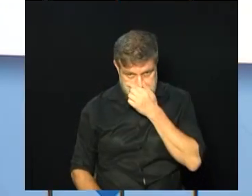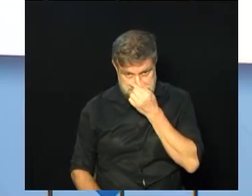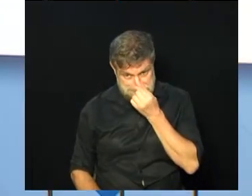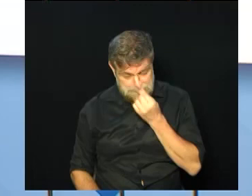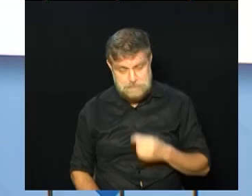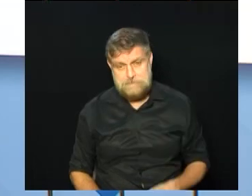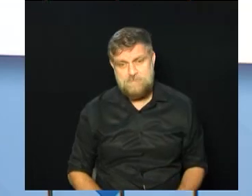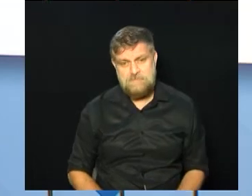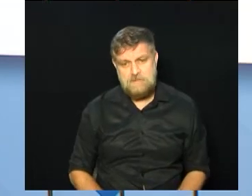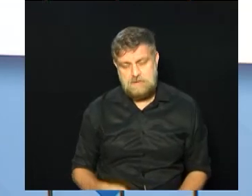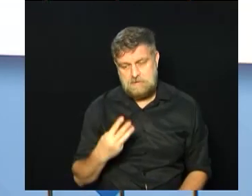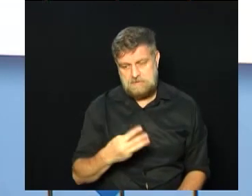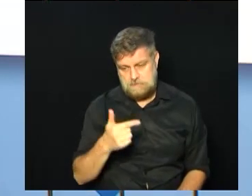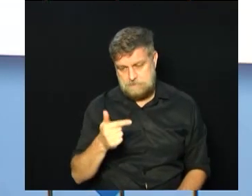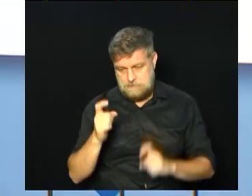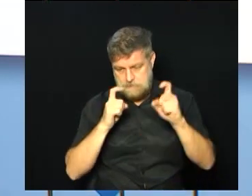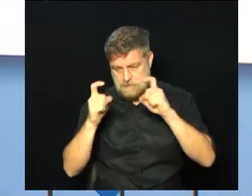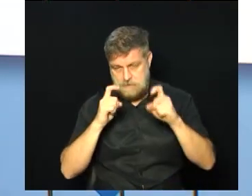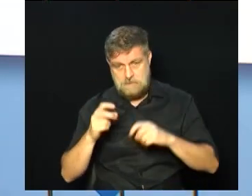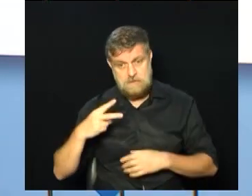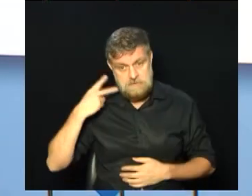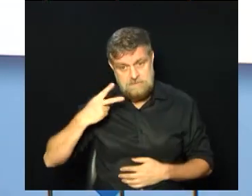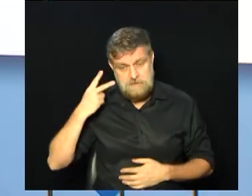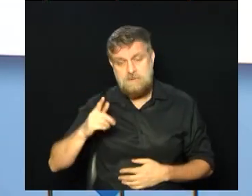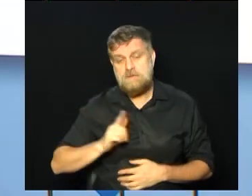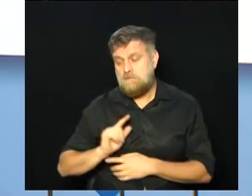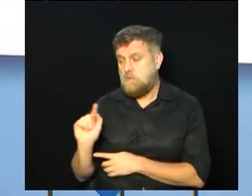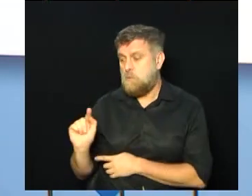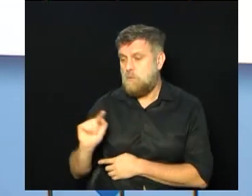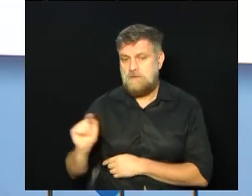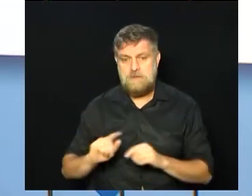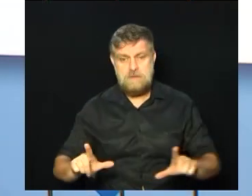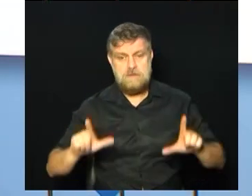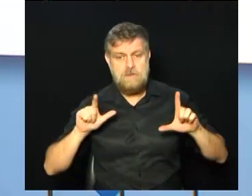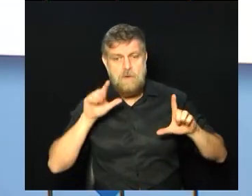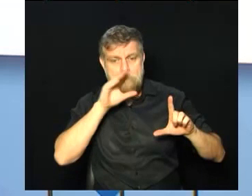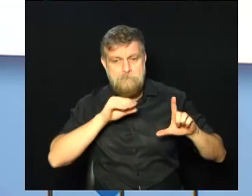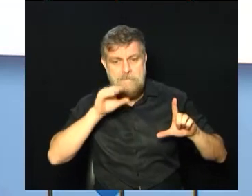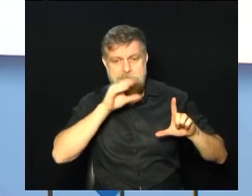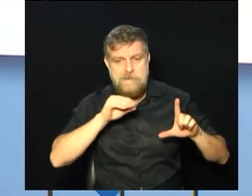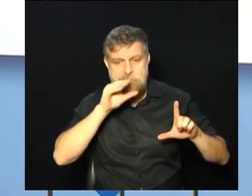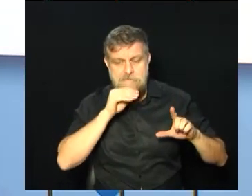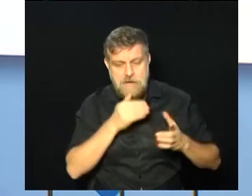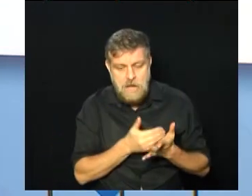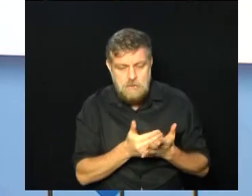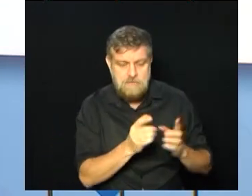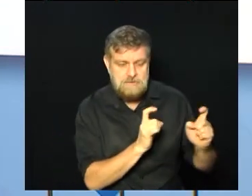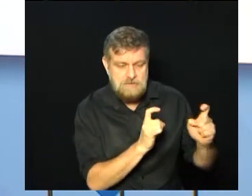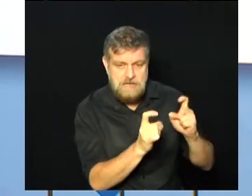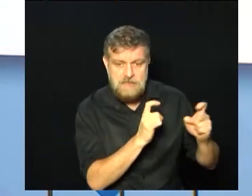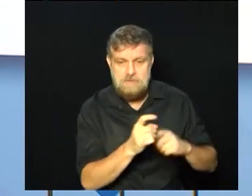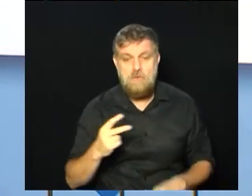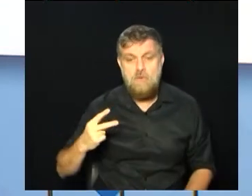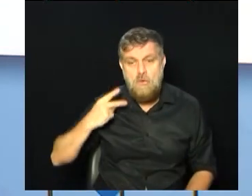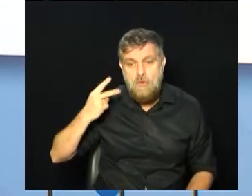E ainda na 32ª reunião ordinária, nós tivemos na tribuna, durante o pequeno expediente, a fala do